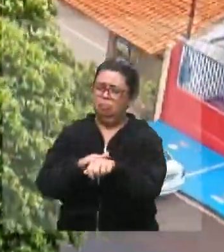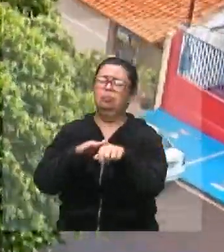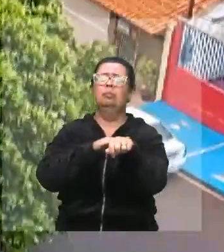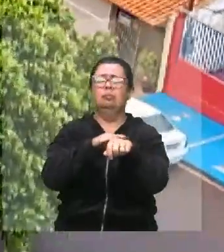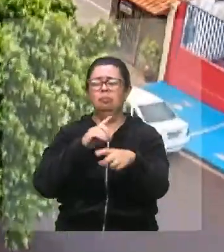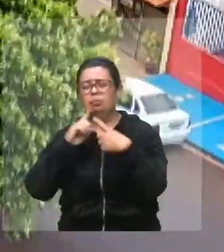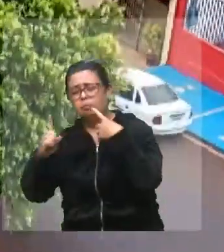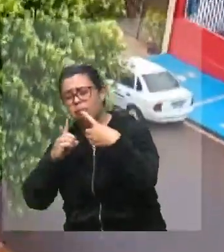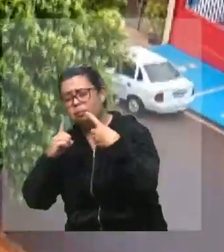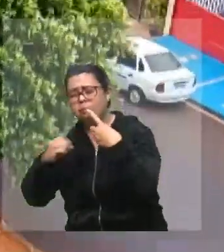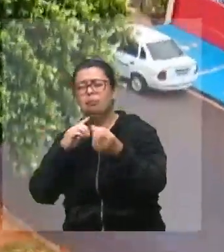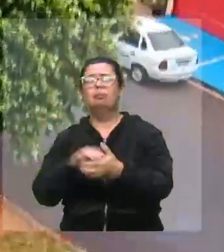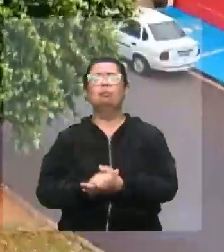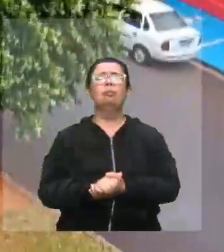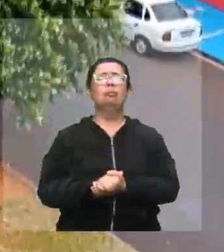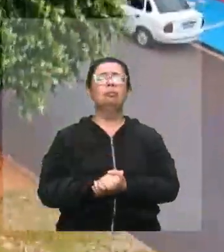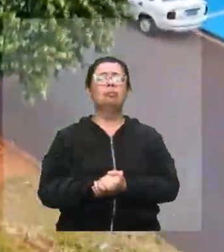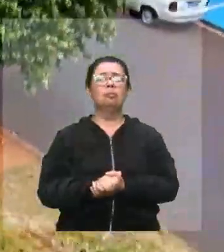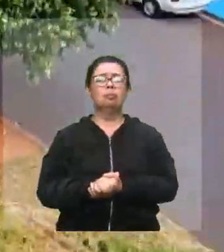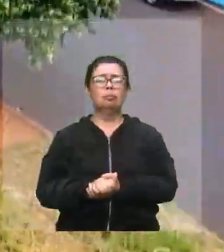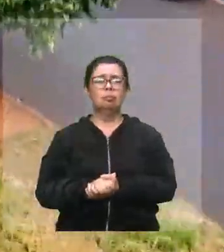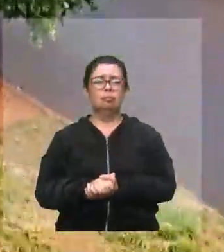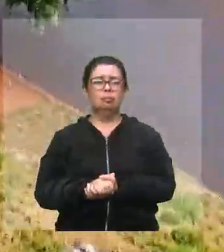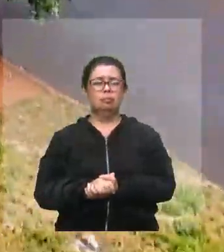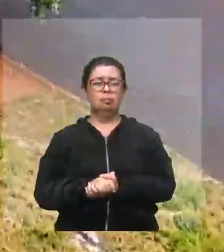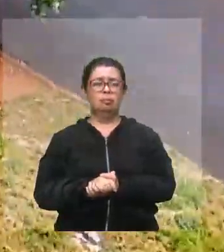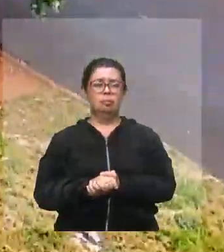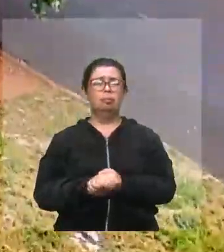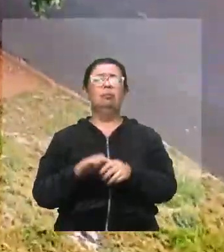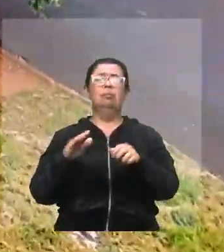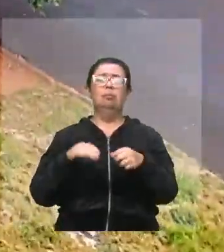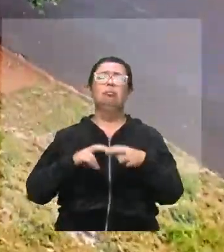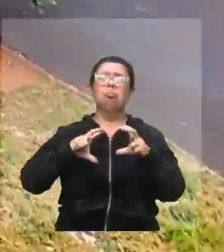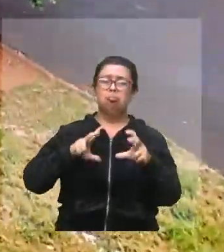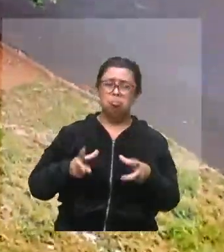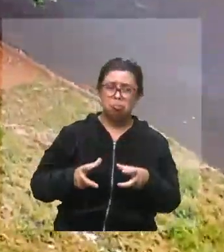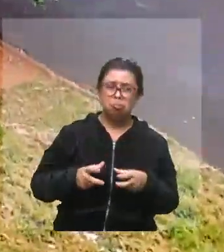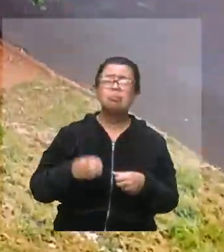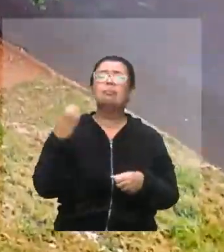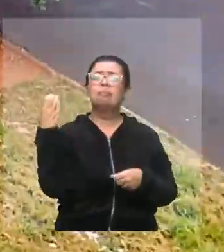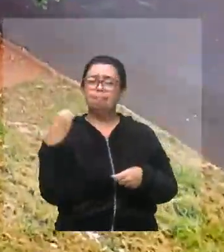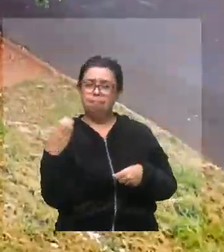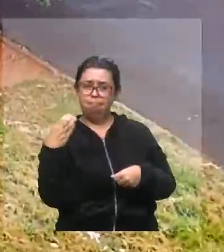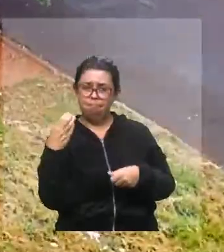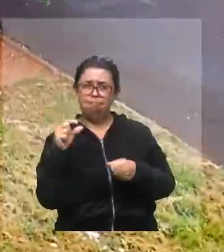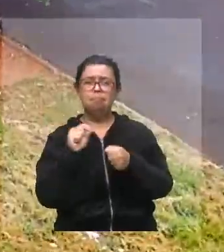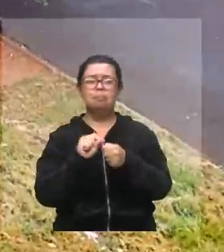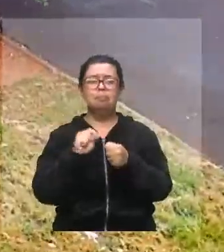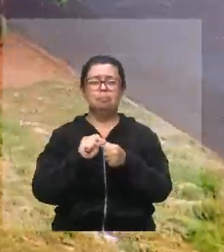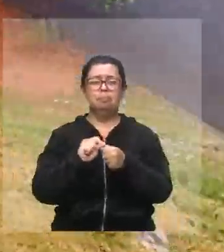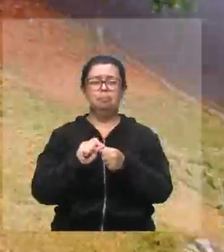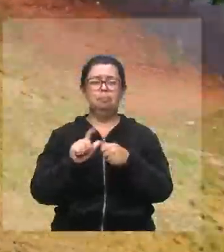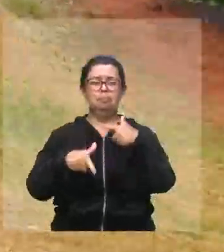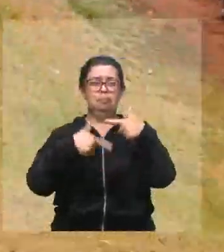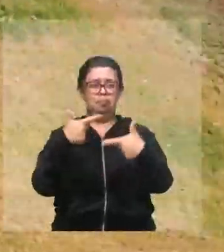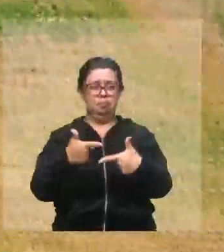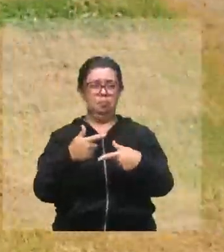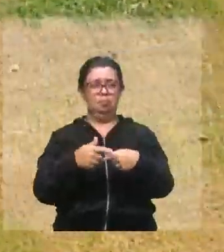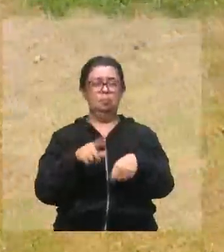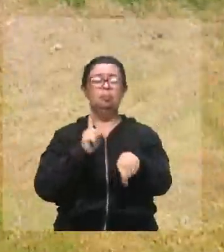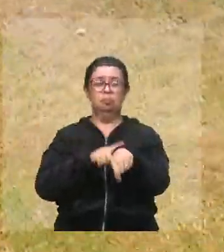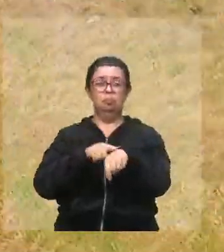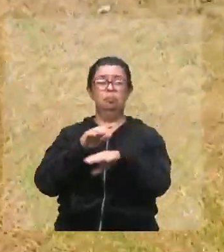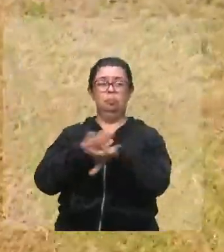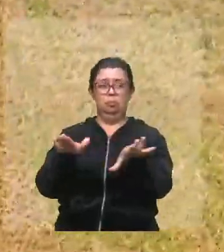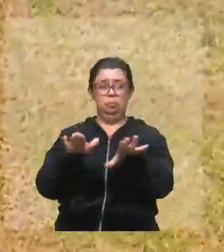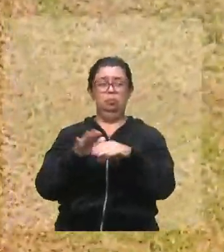de diálogo por parte da Câmara Municipal. E, na próxima oportunidade, o meu tempo está